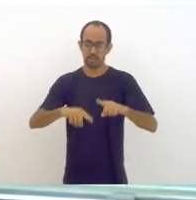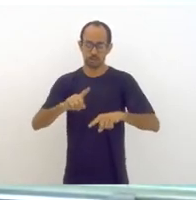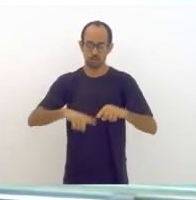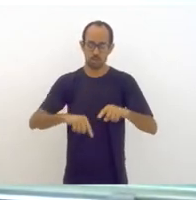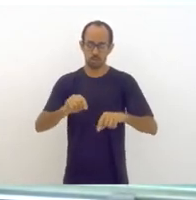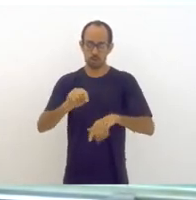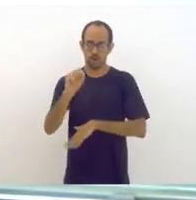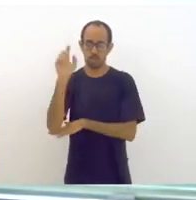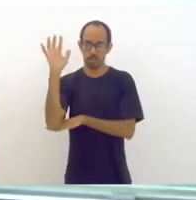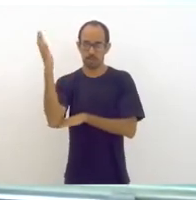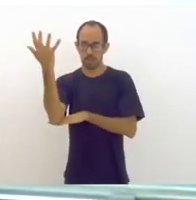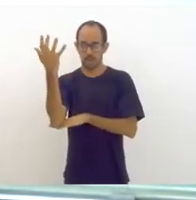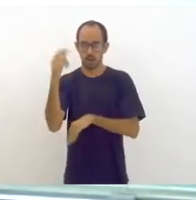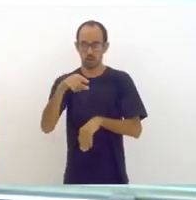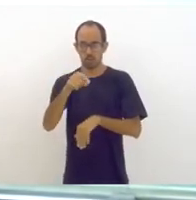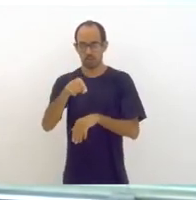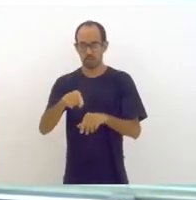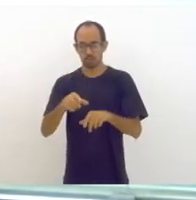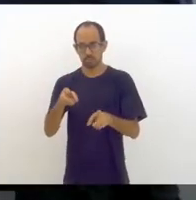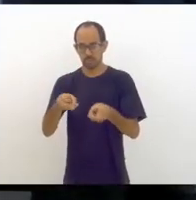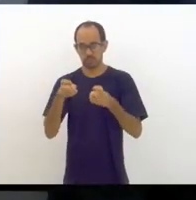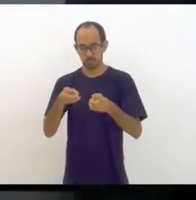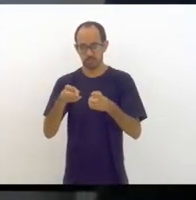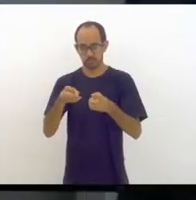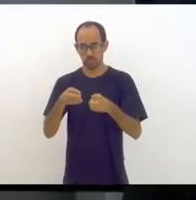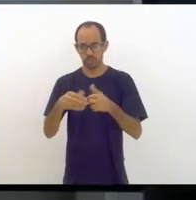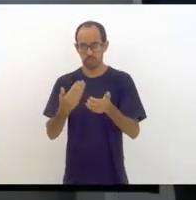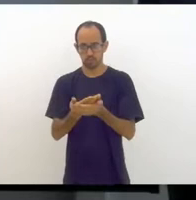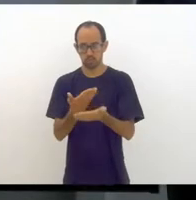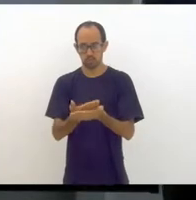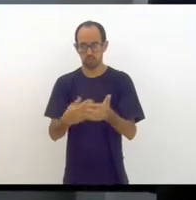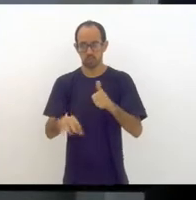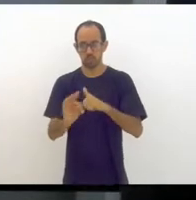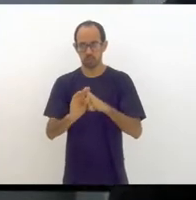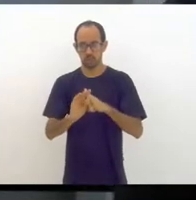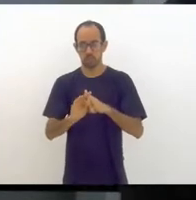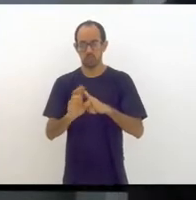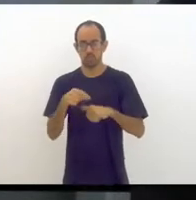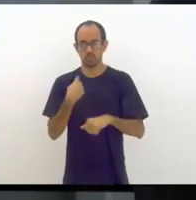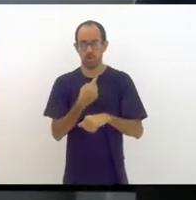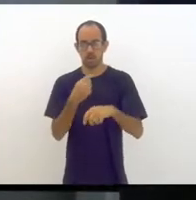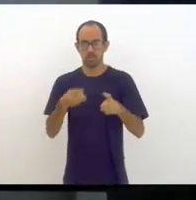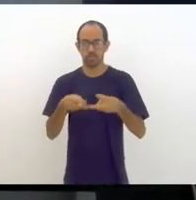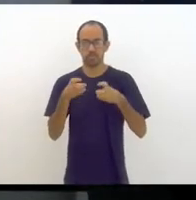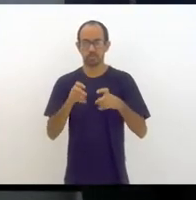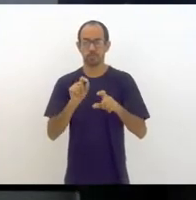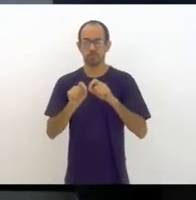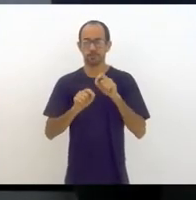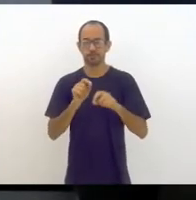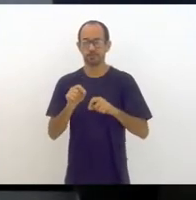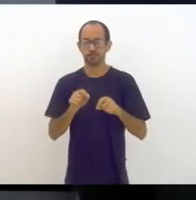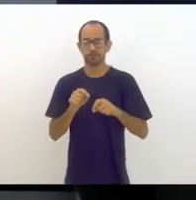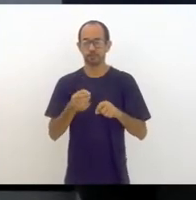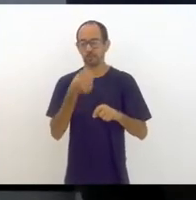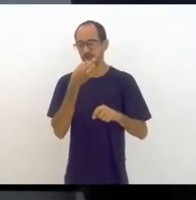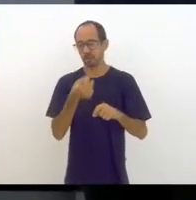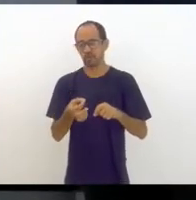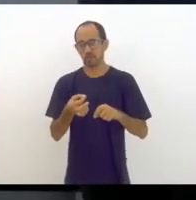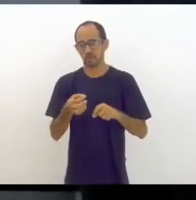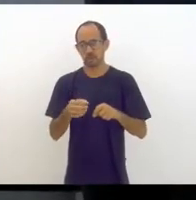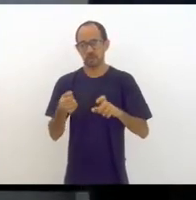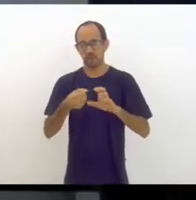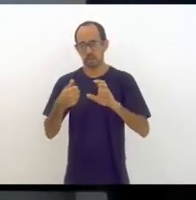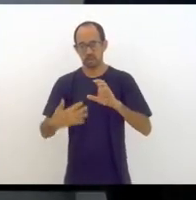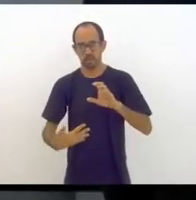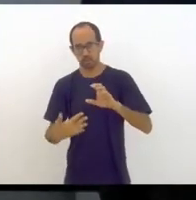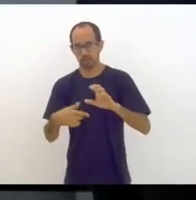foi identificado pelo estudo técnico. Uma das coisas que levou a gente a indicar a categoria Refúgio de